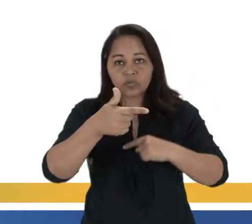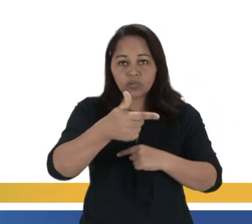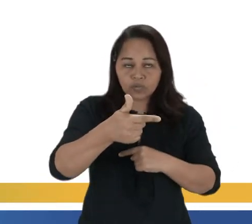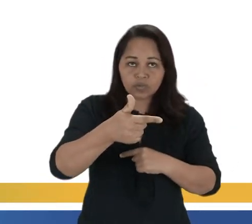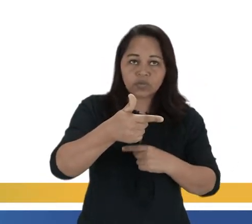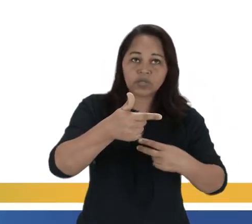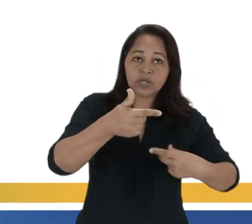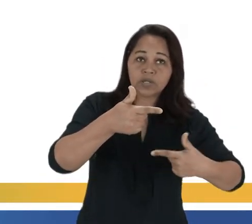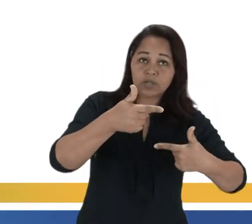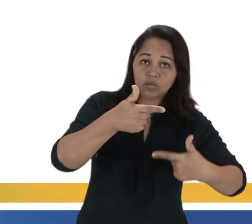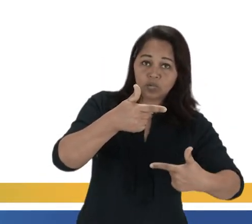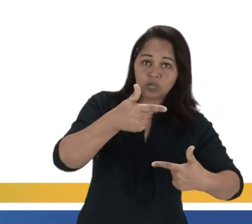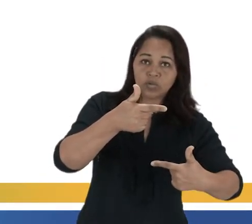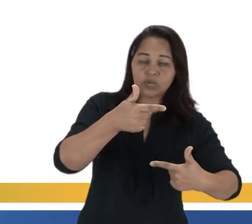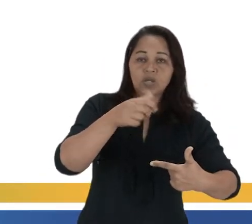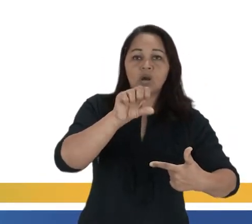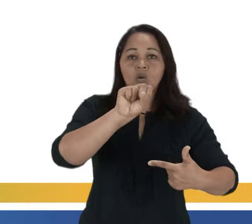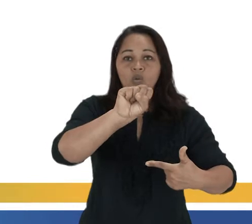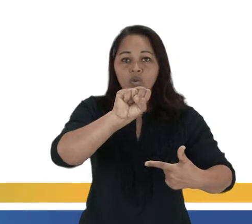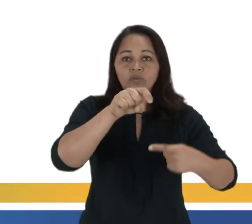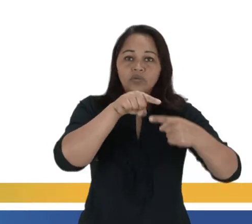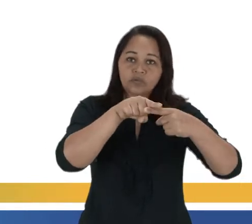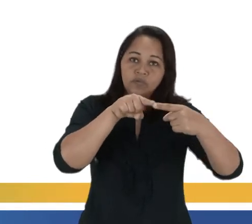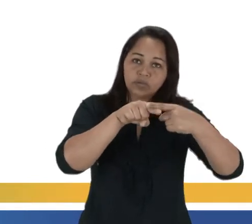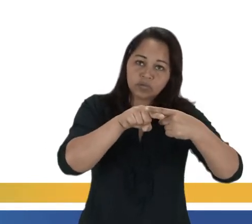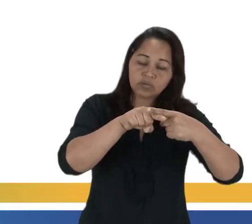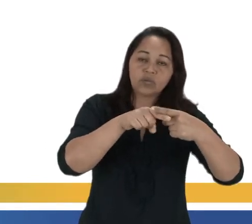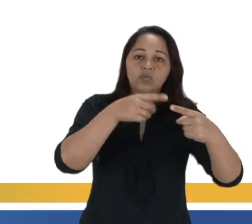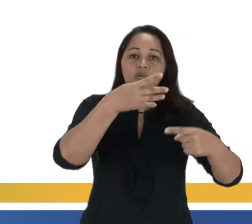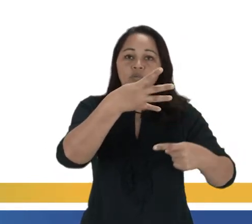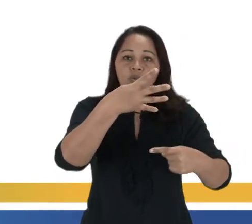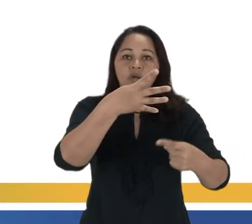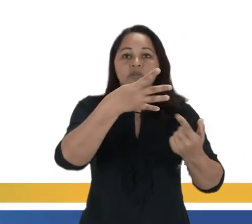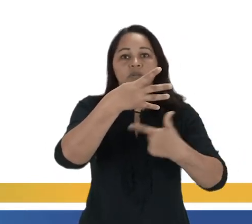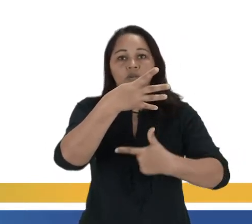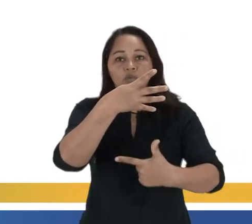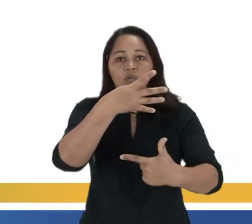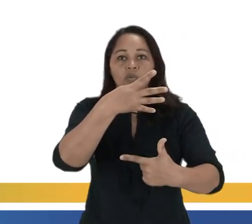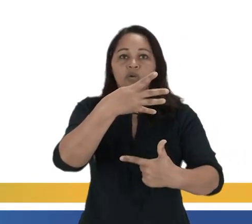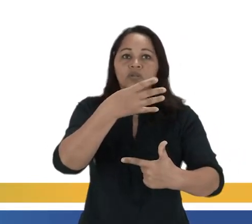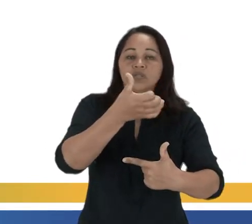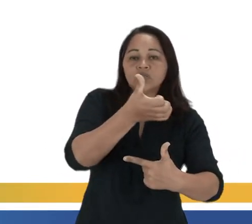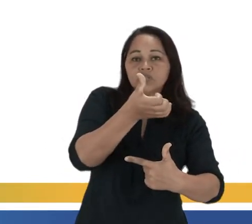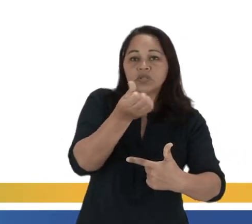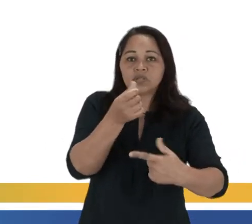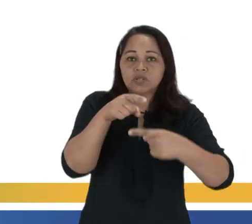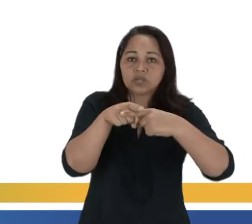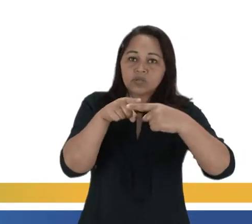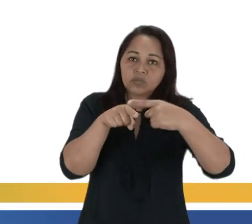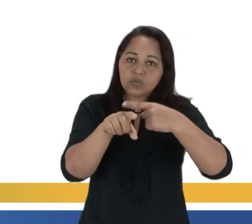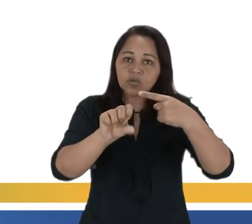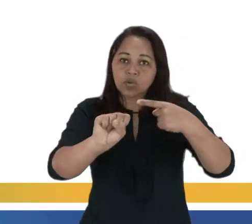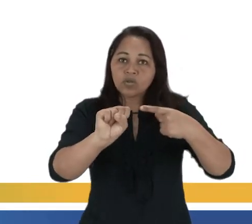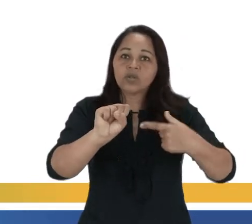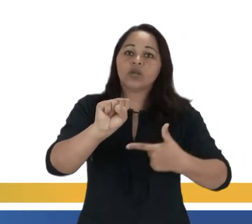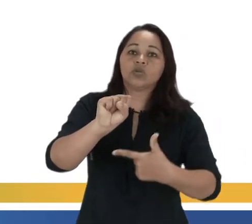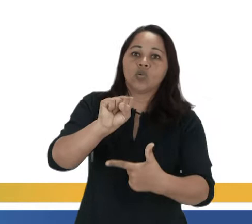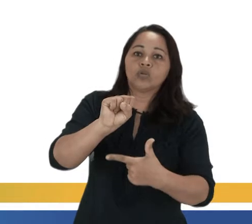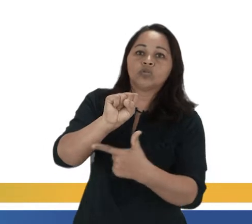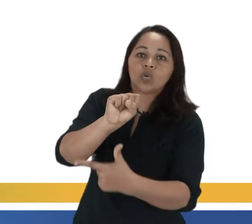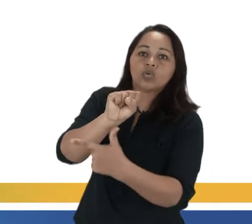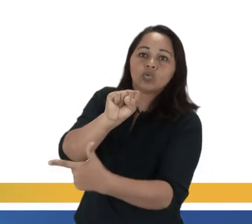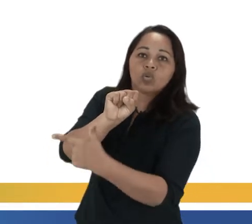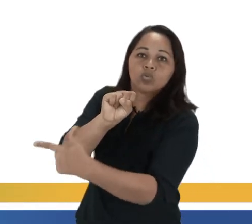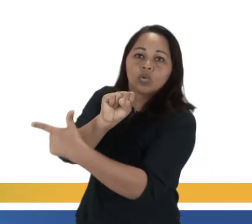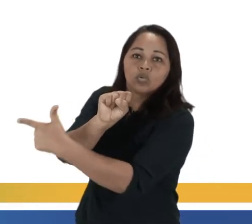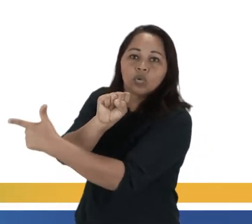2. 8 dividido por 4, temos como resultado 2. 16 por 8, temos resultado 2. Então, qualquer